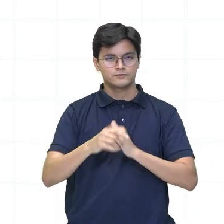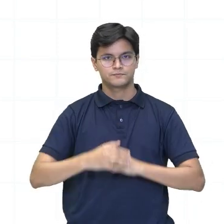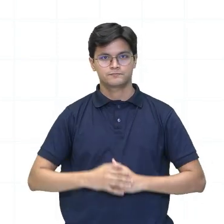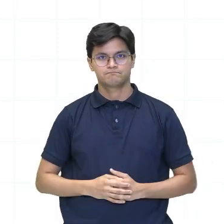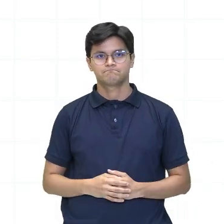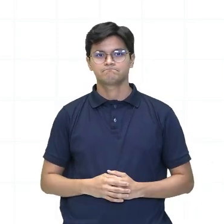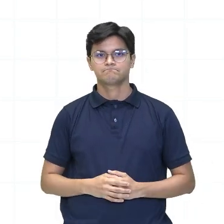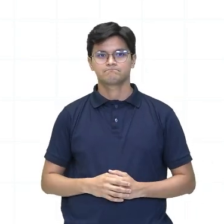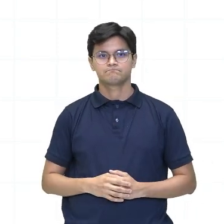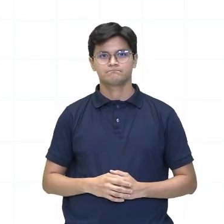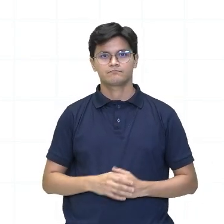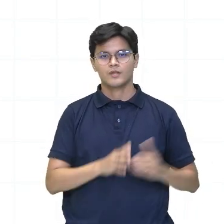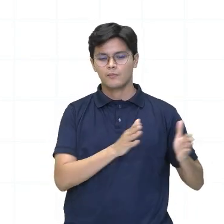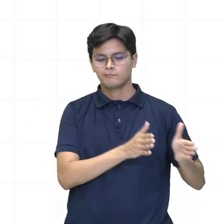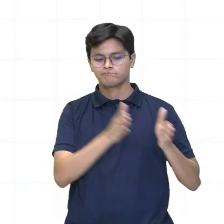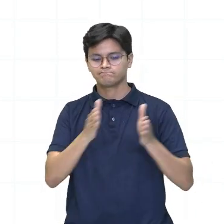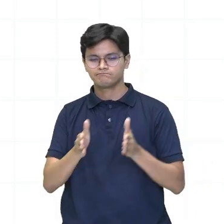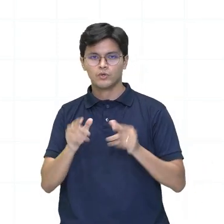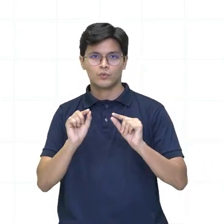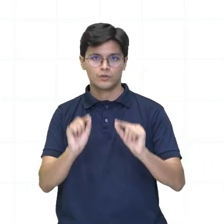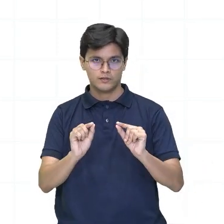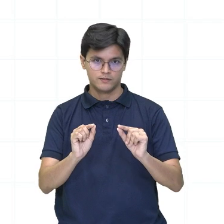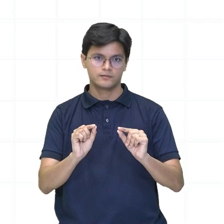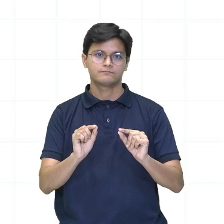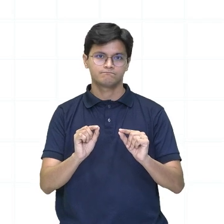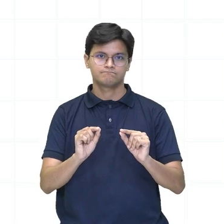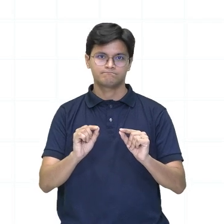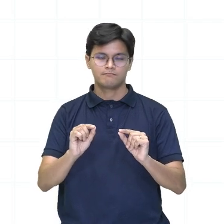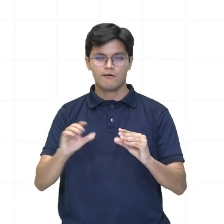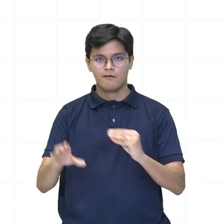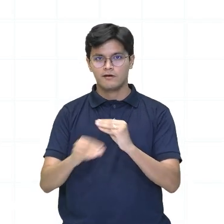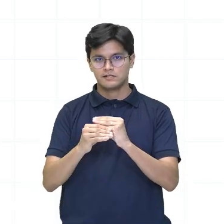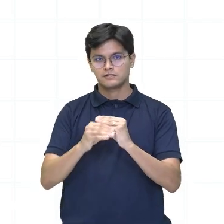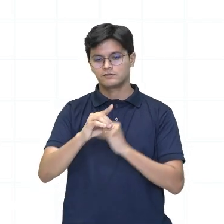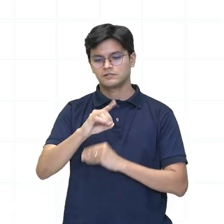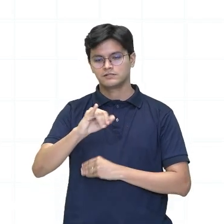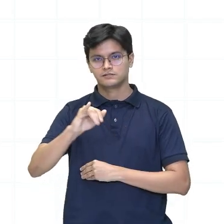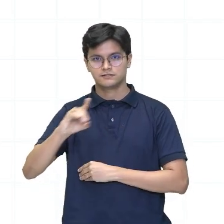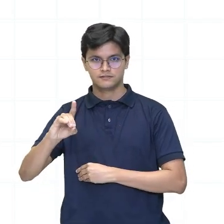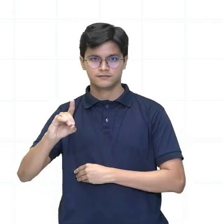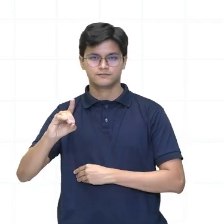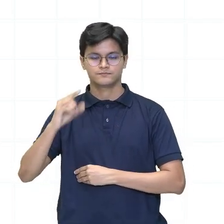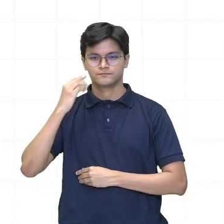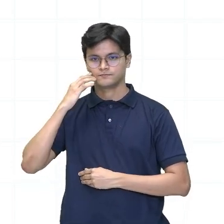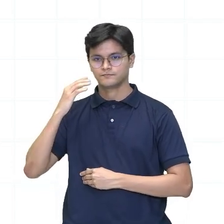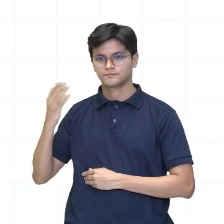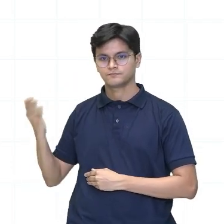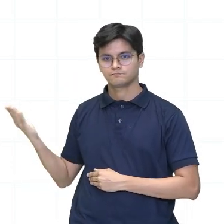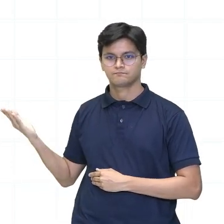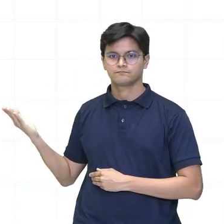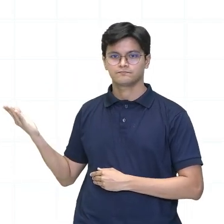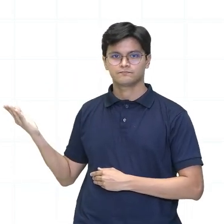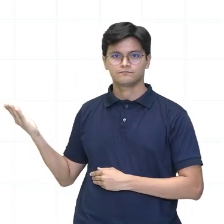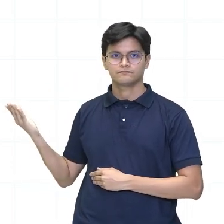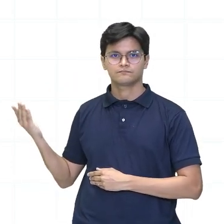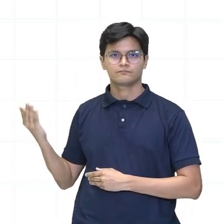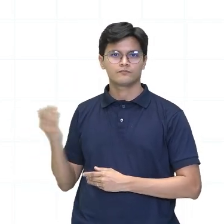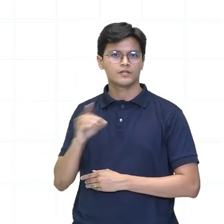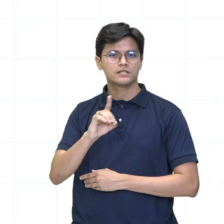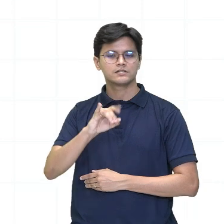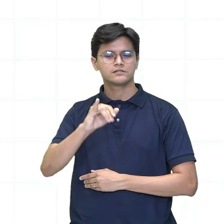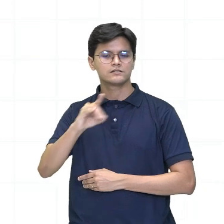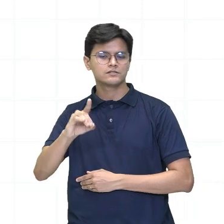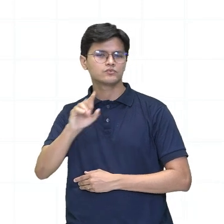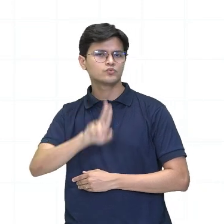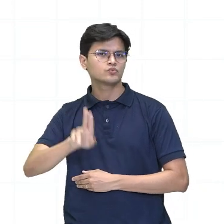quê? O que eu vou acrescentar? Vejam, eu vou usar o did. Para que eu coloco ali o did, gente? Já que